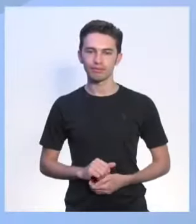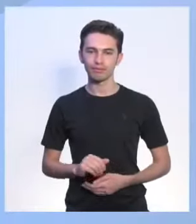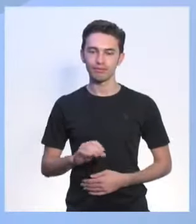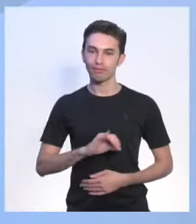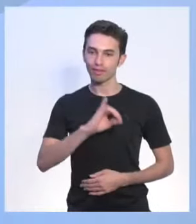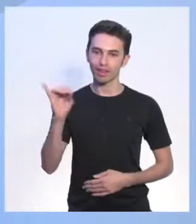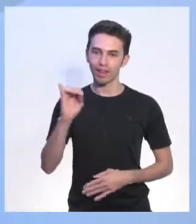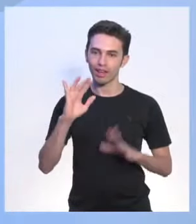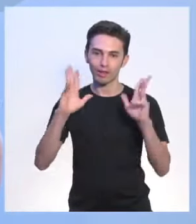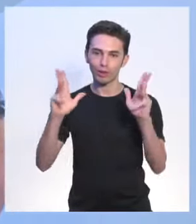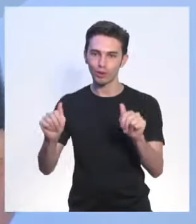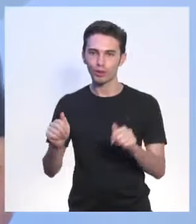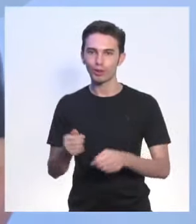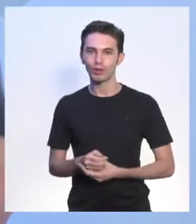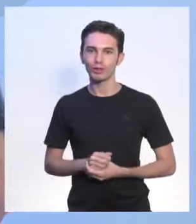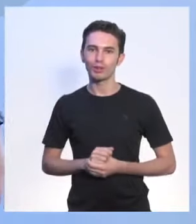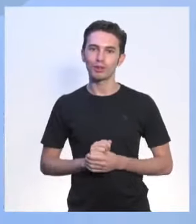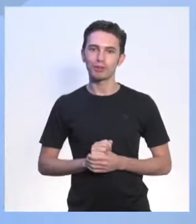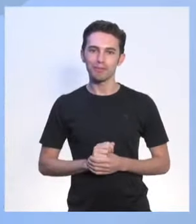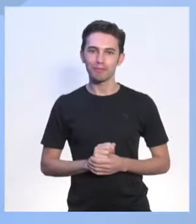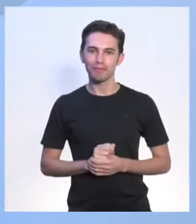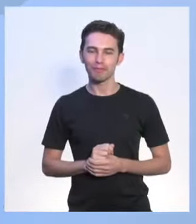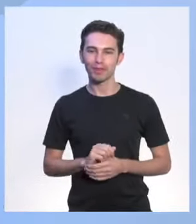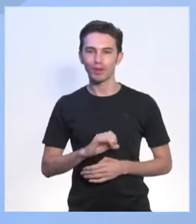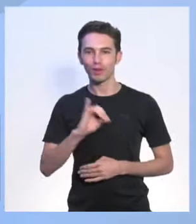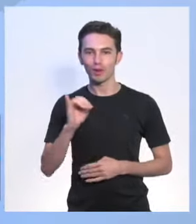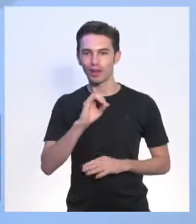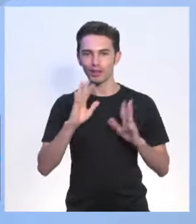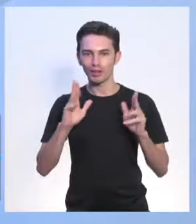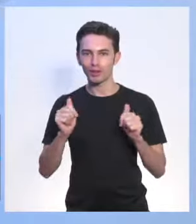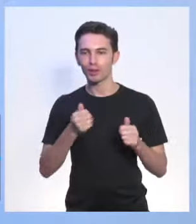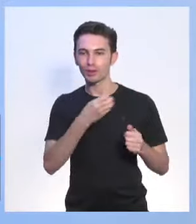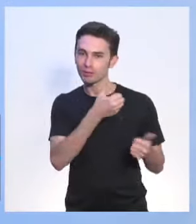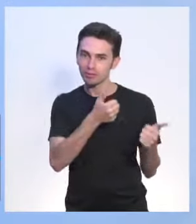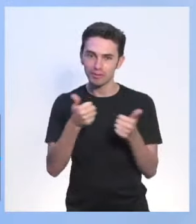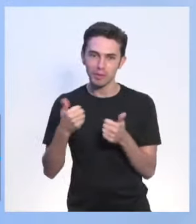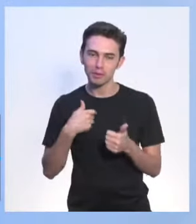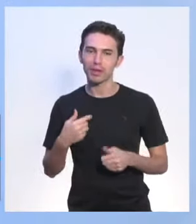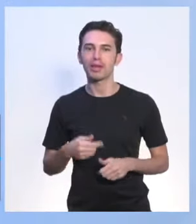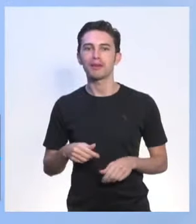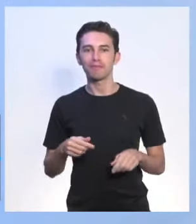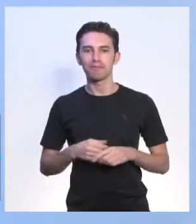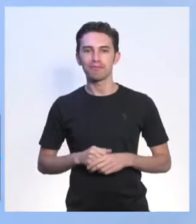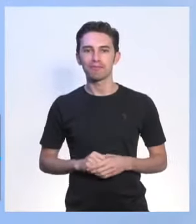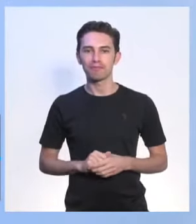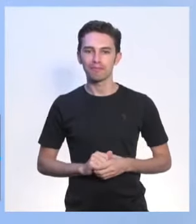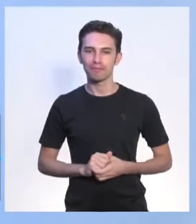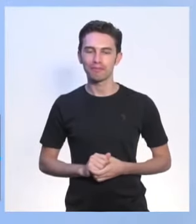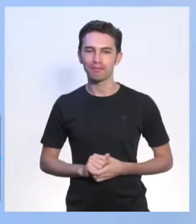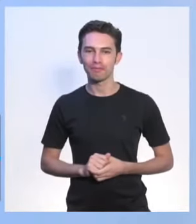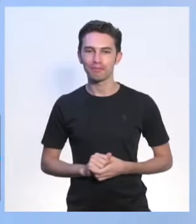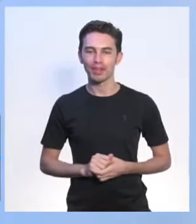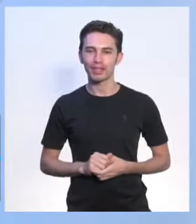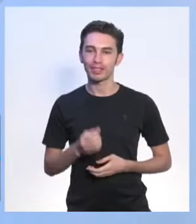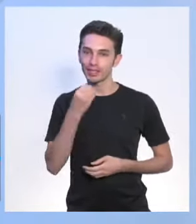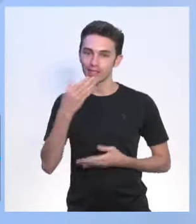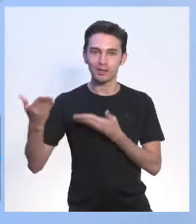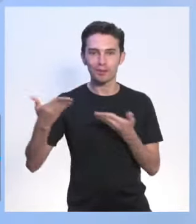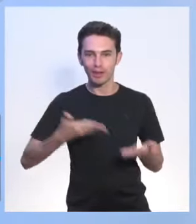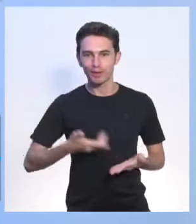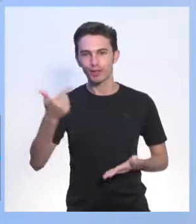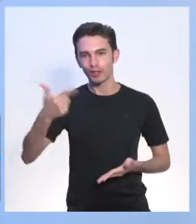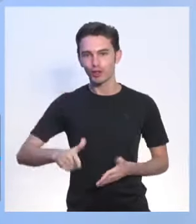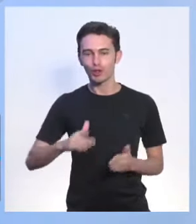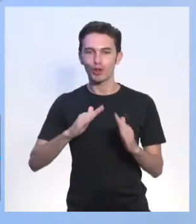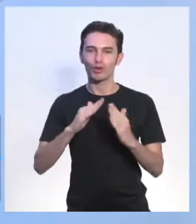Hi everyone, hope everybody's fine. Olá pessoal, espero que todos estejam bem. And welcome to another English class. Sejam bem-vindos a mais